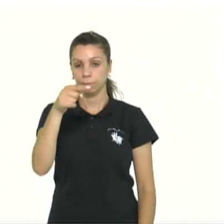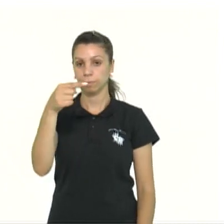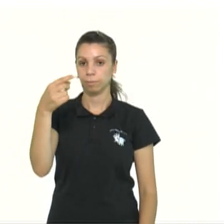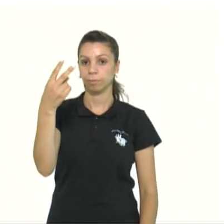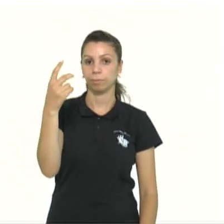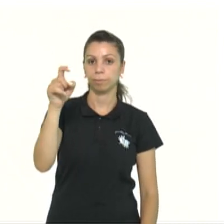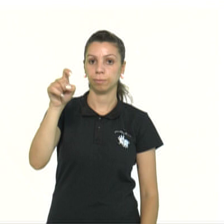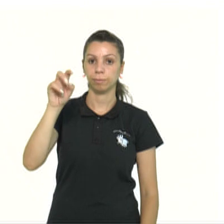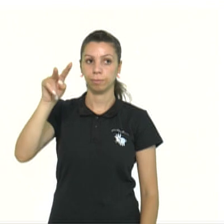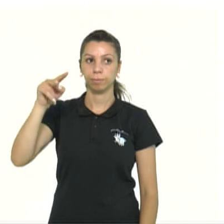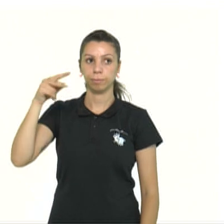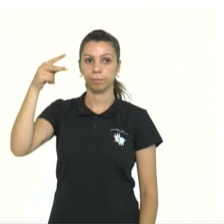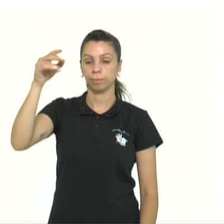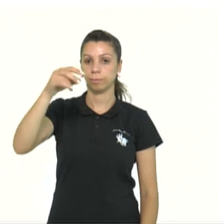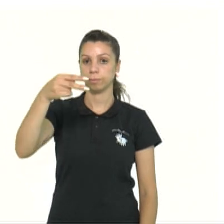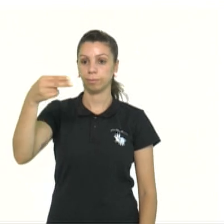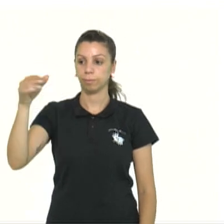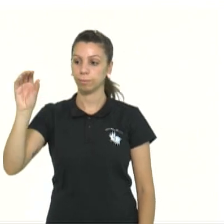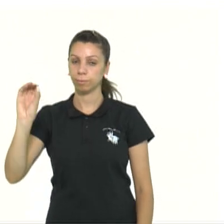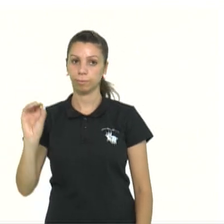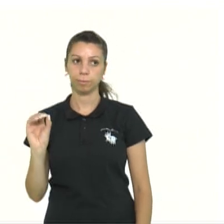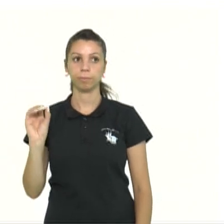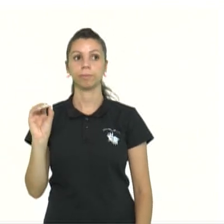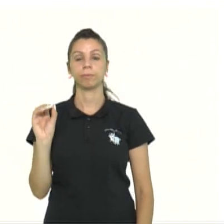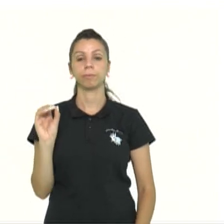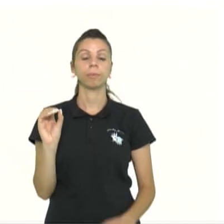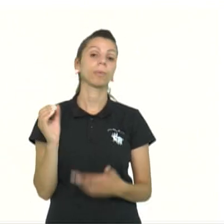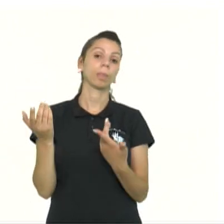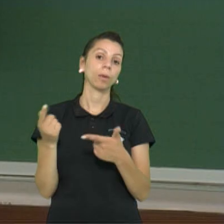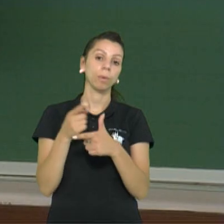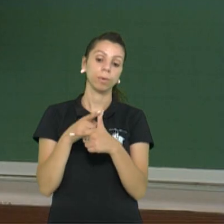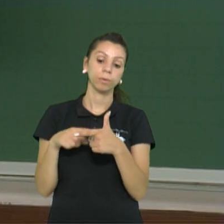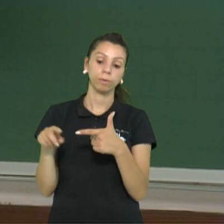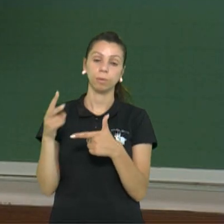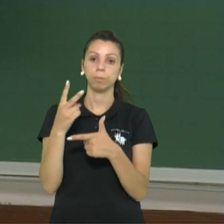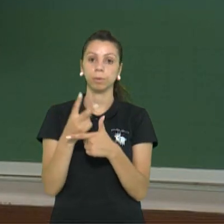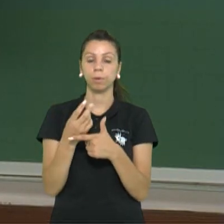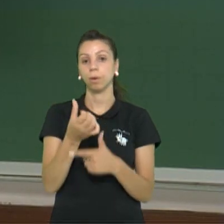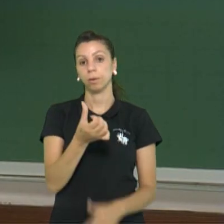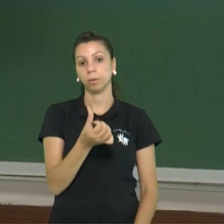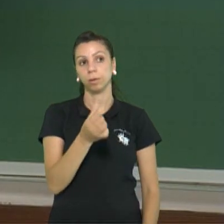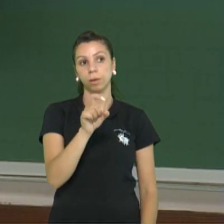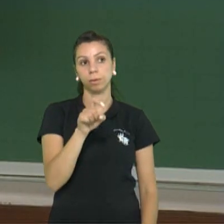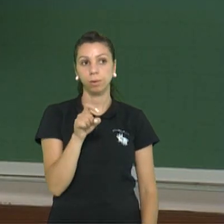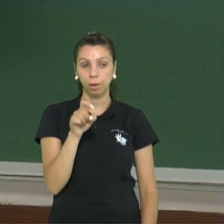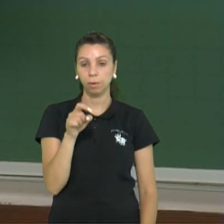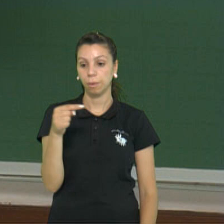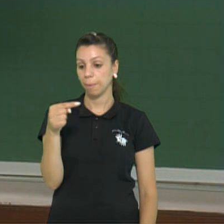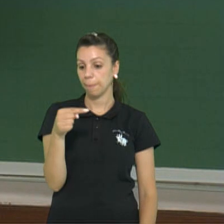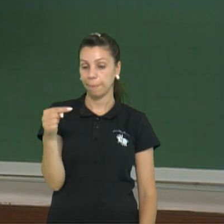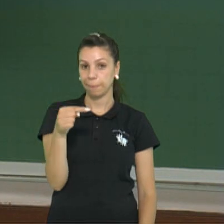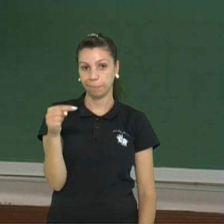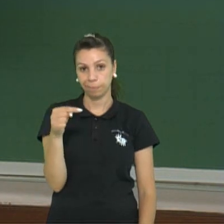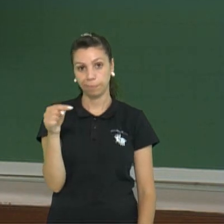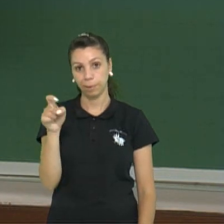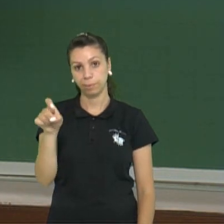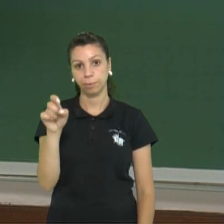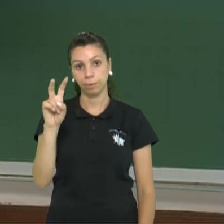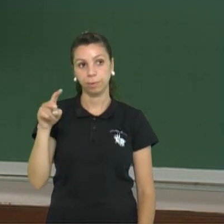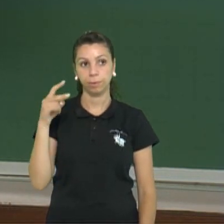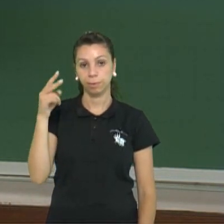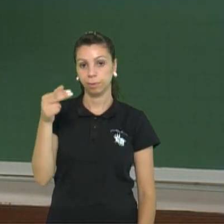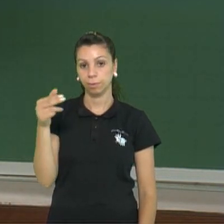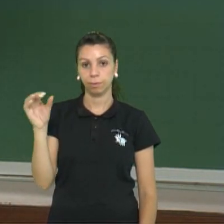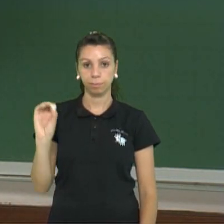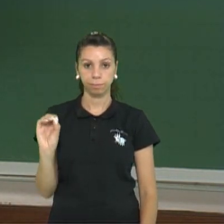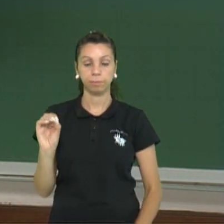zero. Vai cair para, quando eu divido isso aqui por 2, dá 6x, e quando eu divido por 2, menos x ao quadrado igual